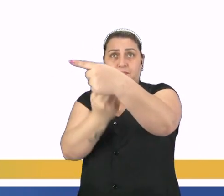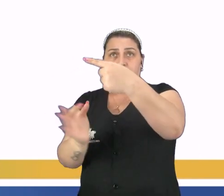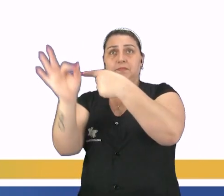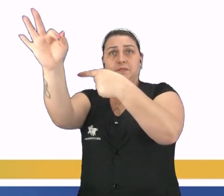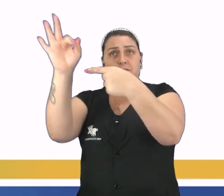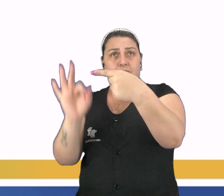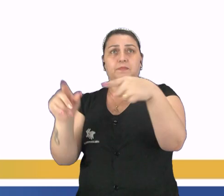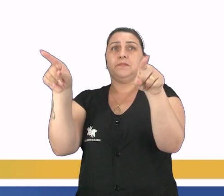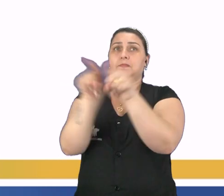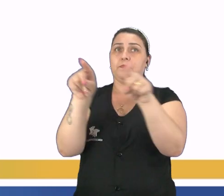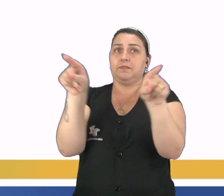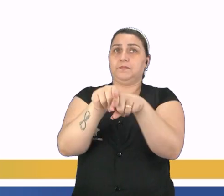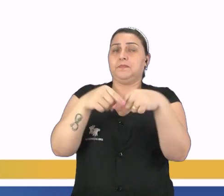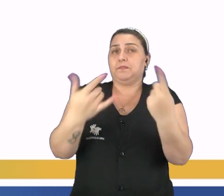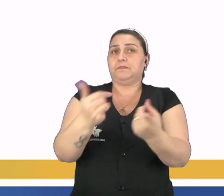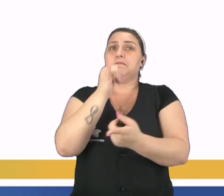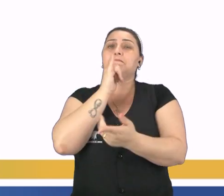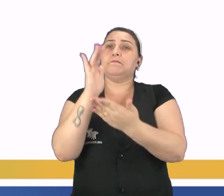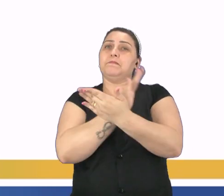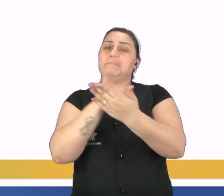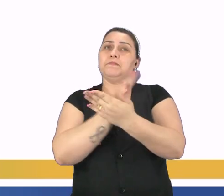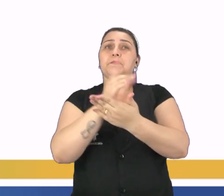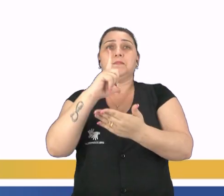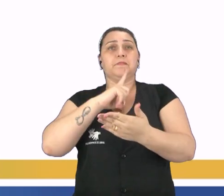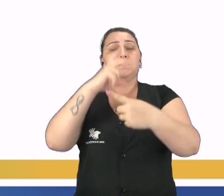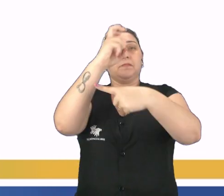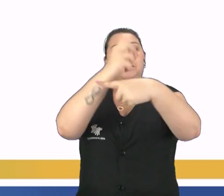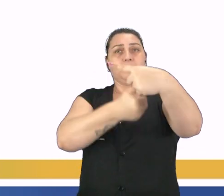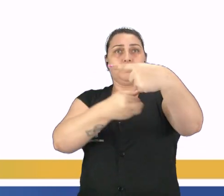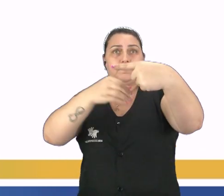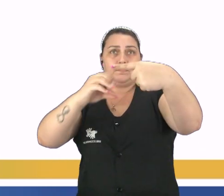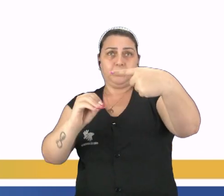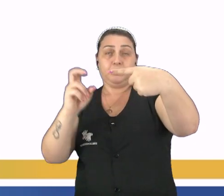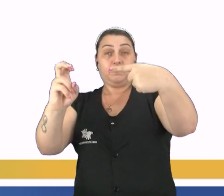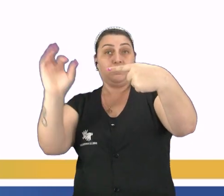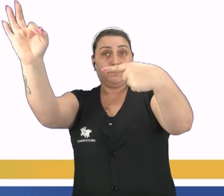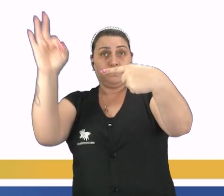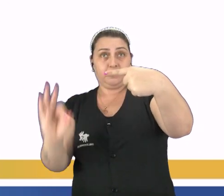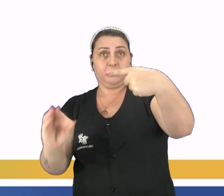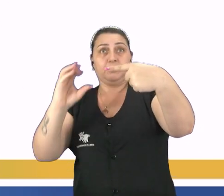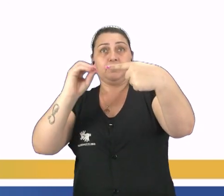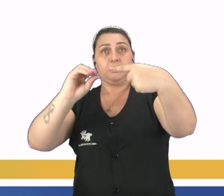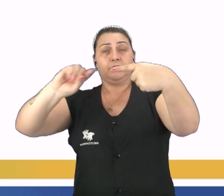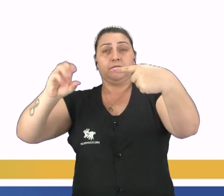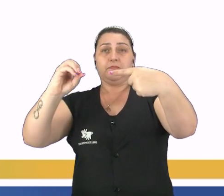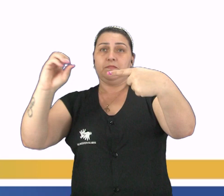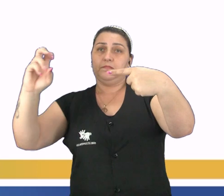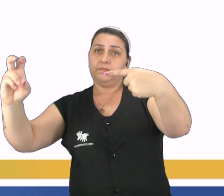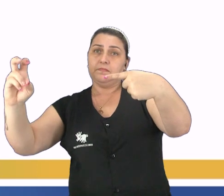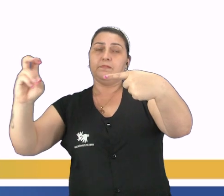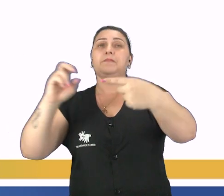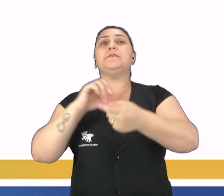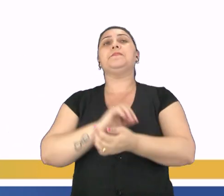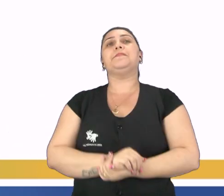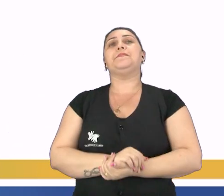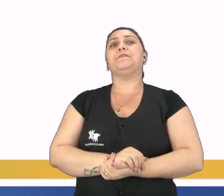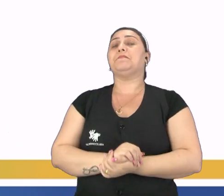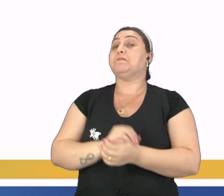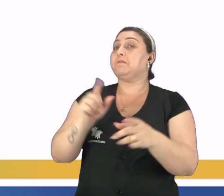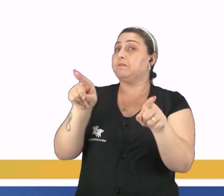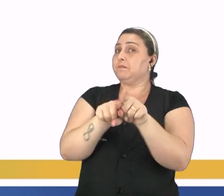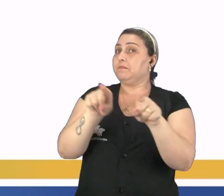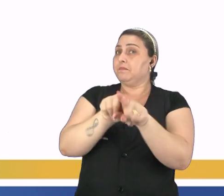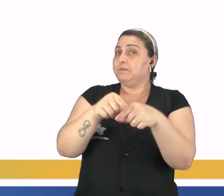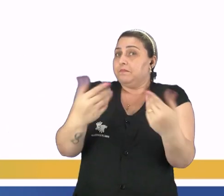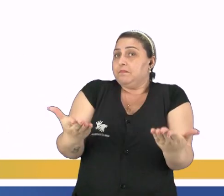Vejamos alguns exemplos. Eu tenho 5 sobre 100, que é igual a 5%, que também é